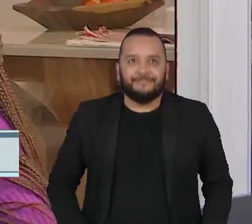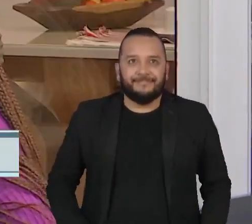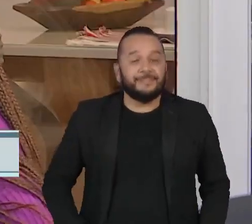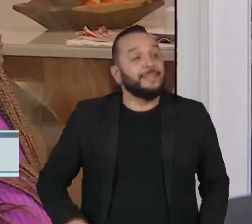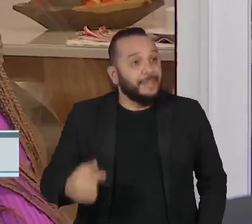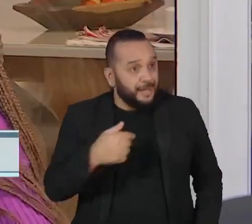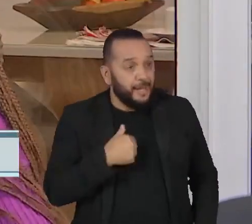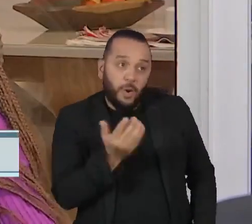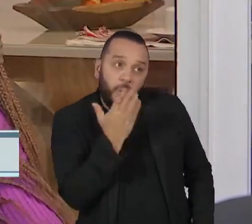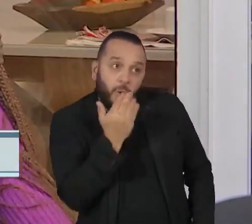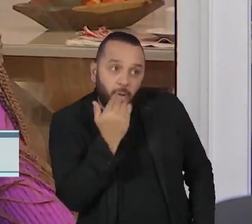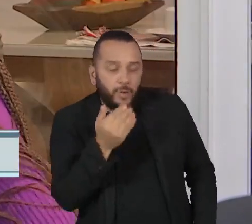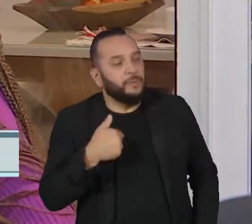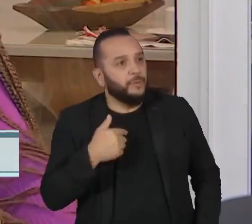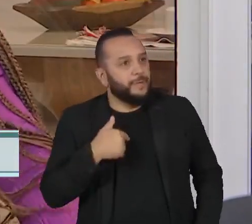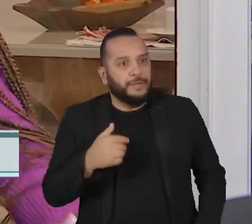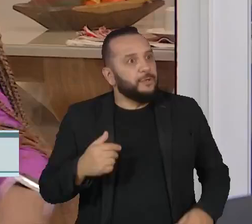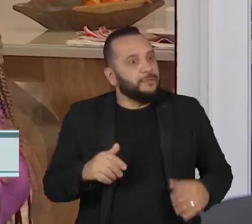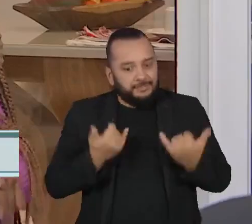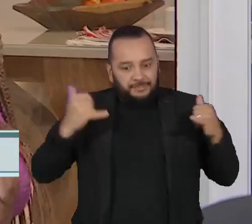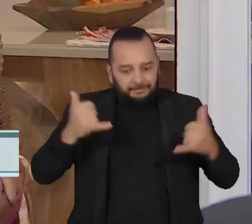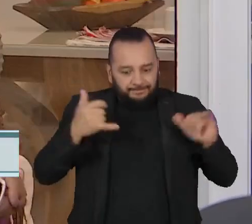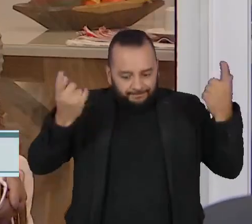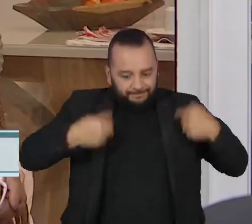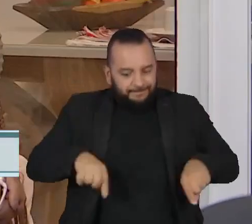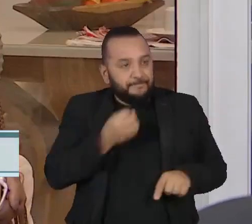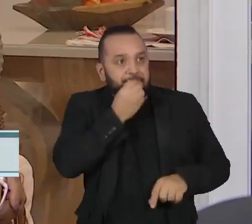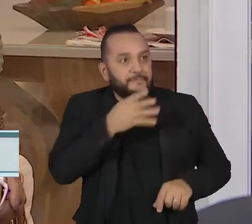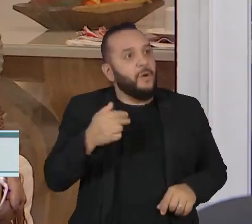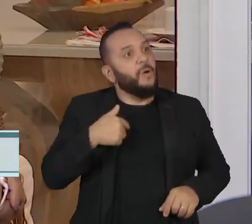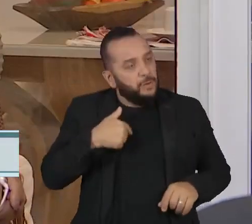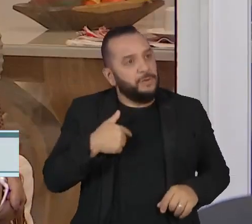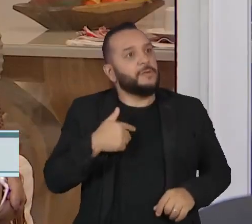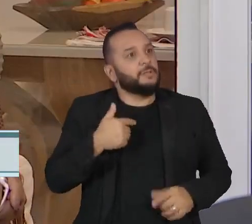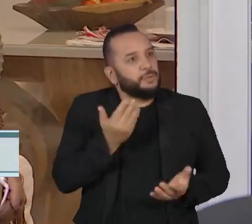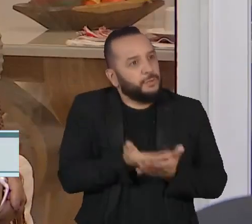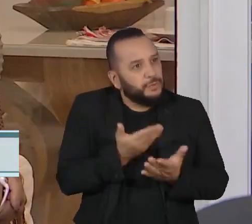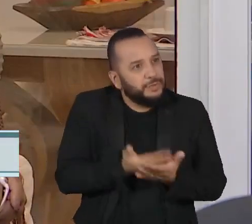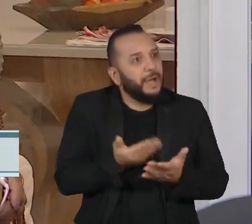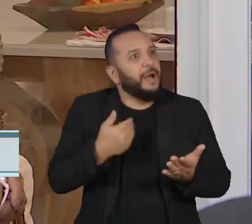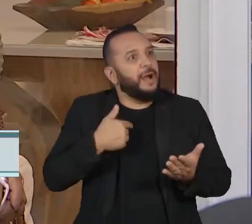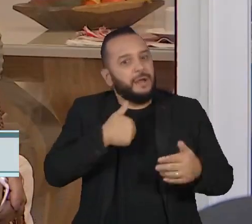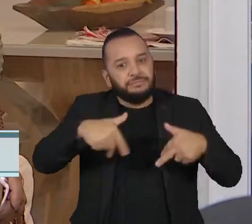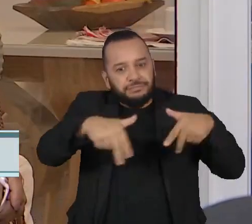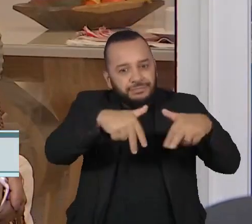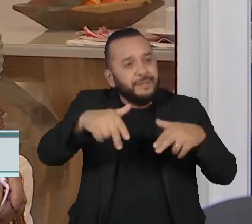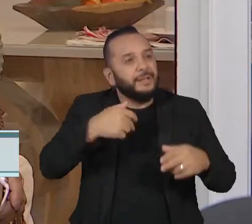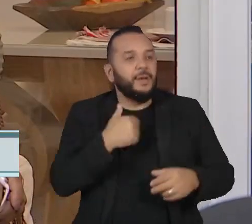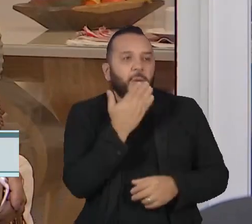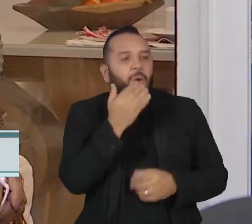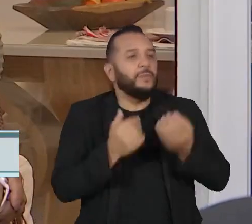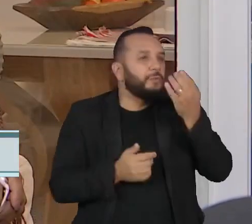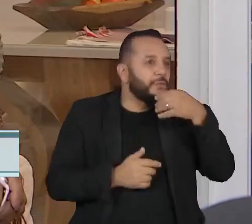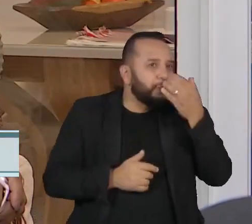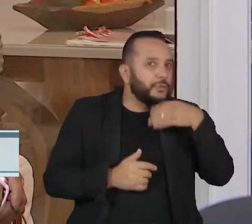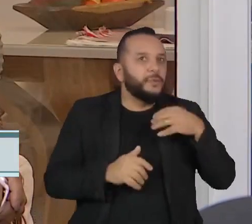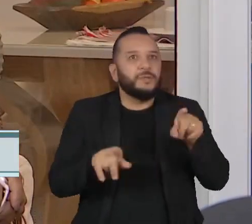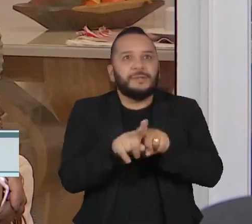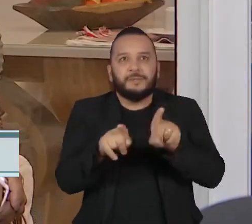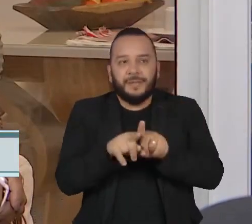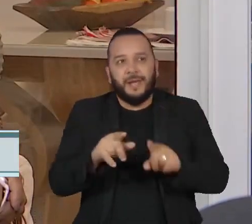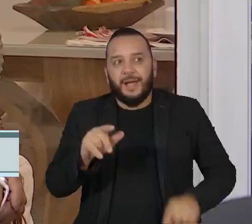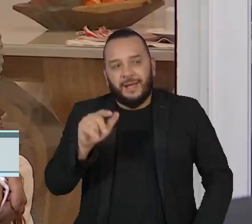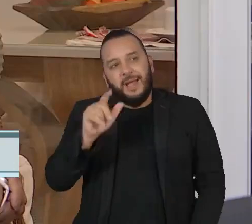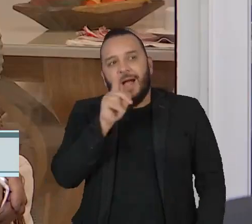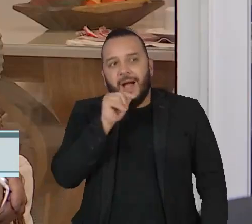energia pro dia então eu preciso comer coisas que me deem bastante energia como fruta é me hidrato bastante